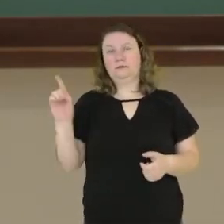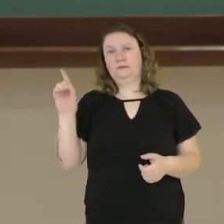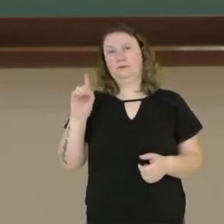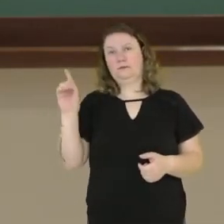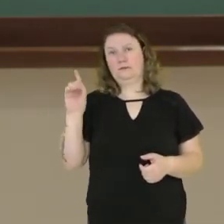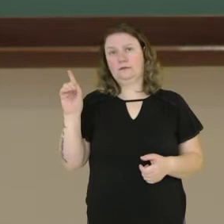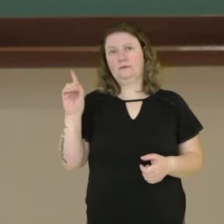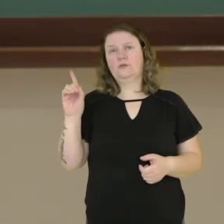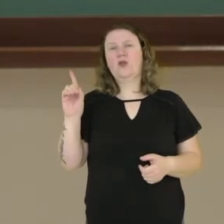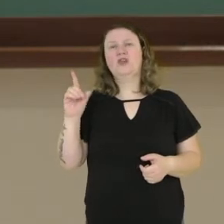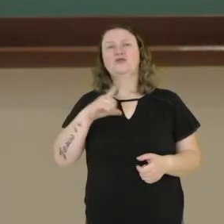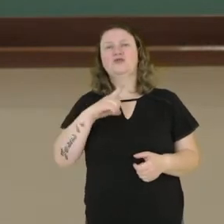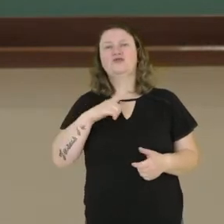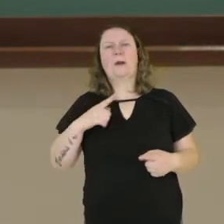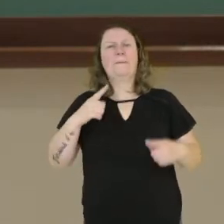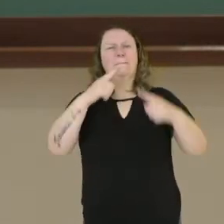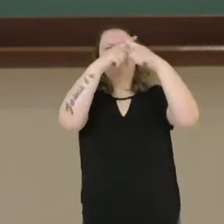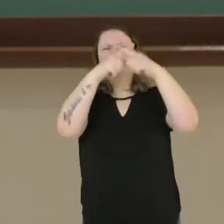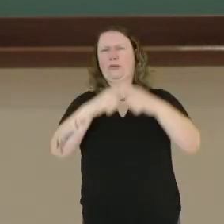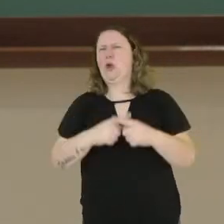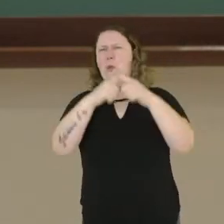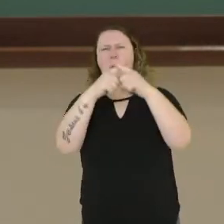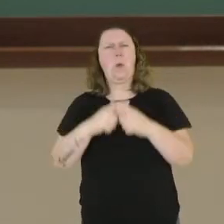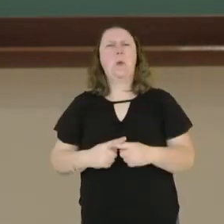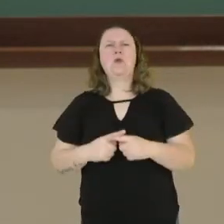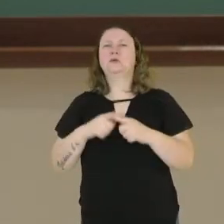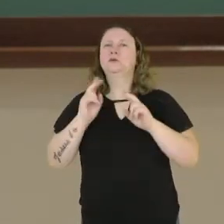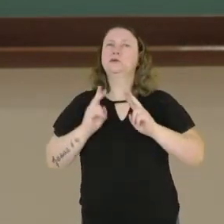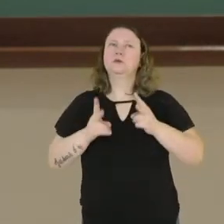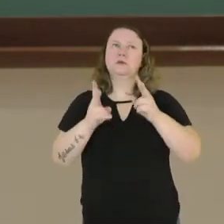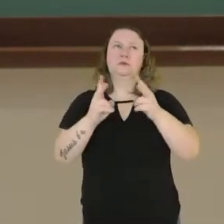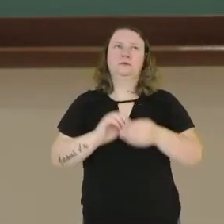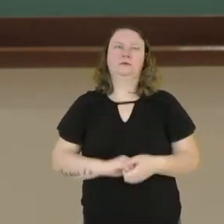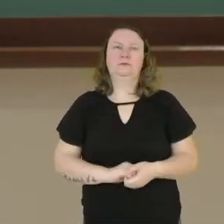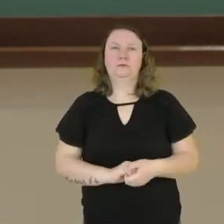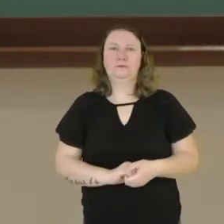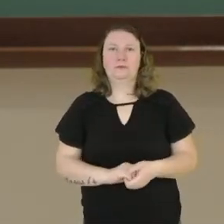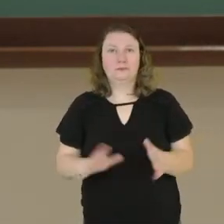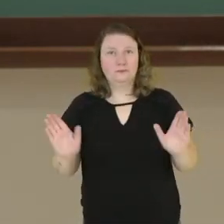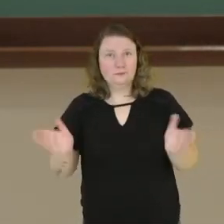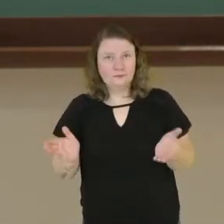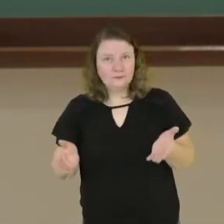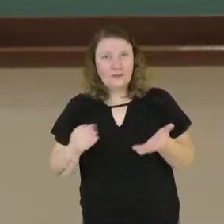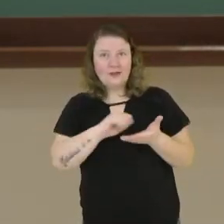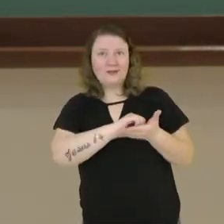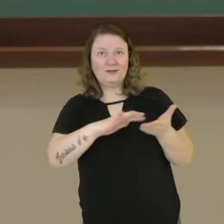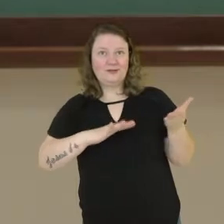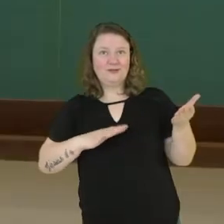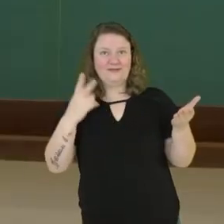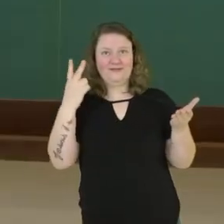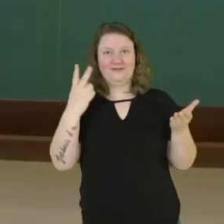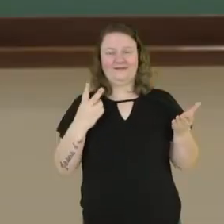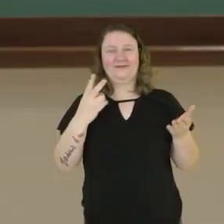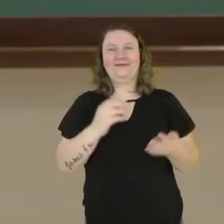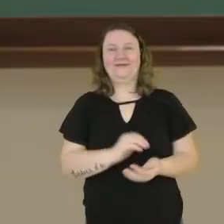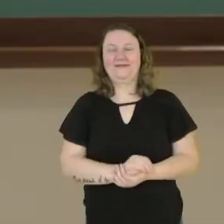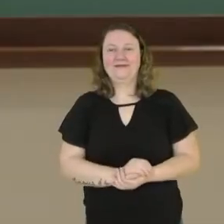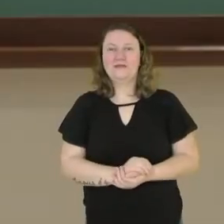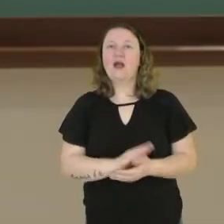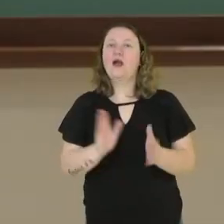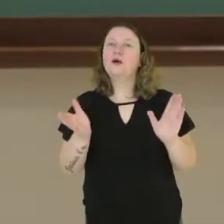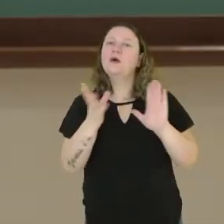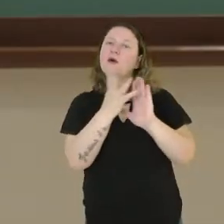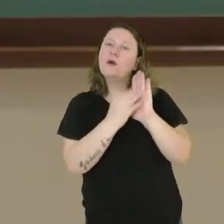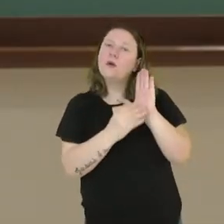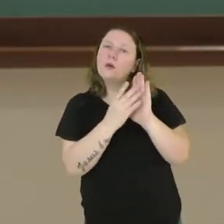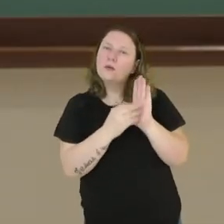uma região disputada por esses países envolvidos. Chegamos aqui na nossa segunda atividade. Quero que vocês